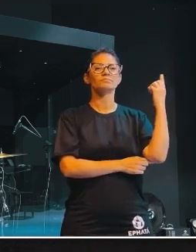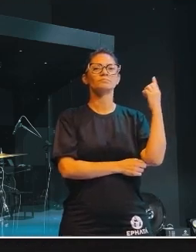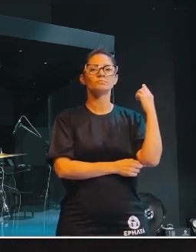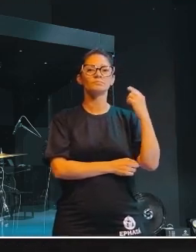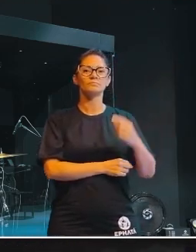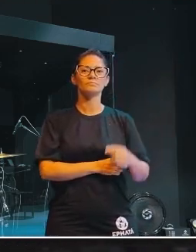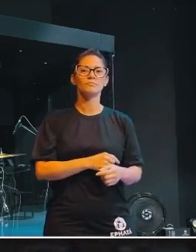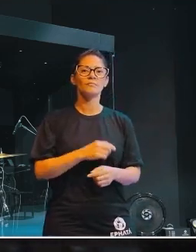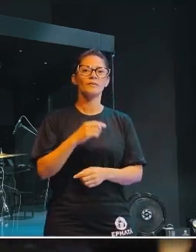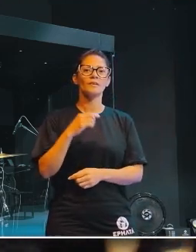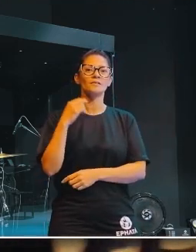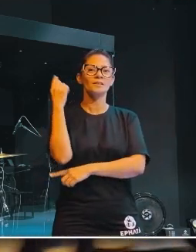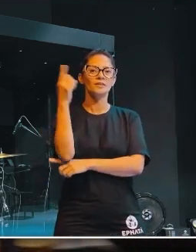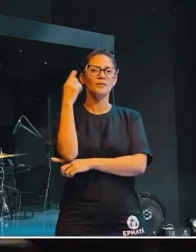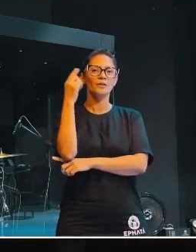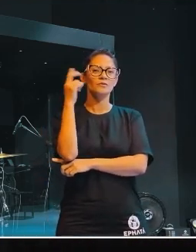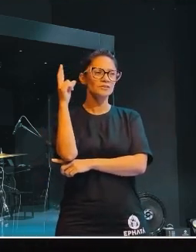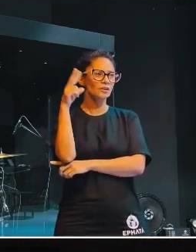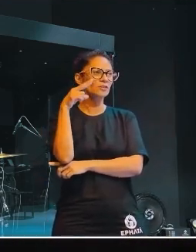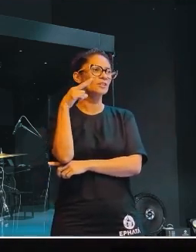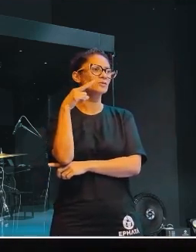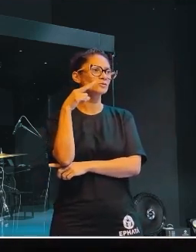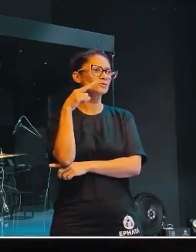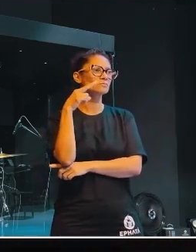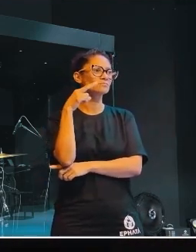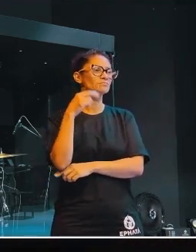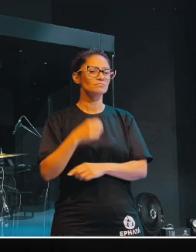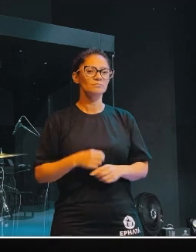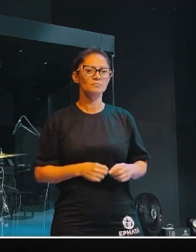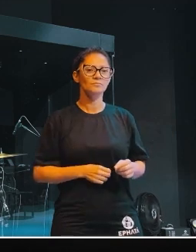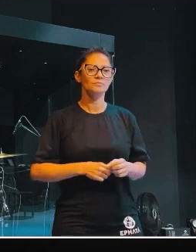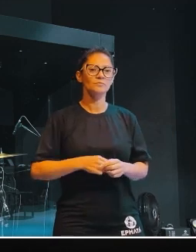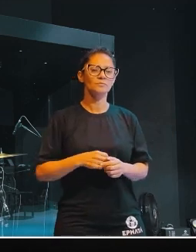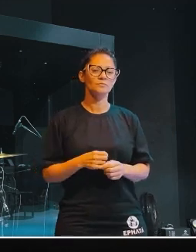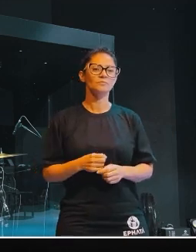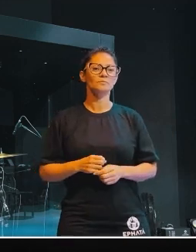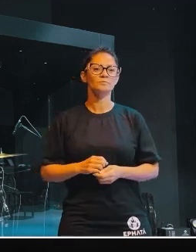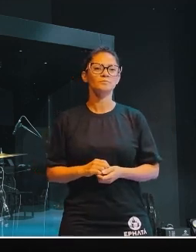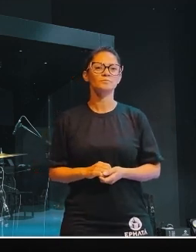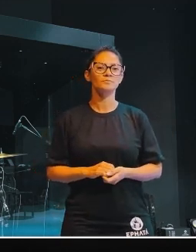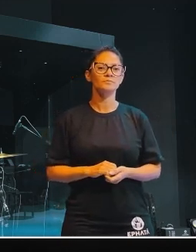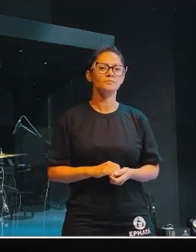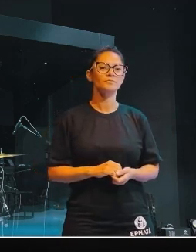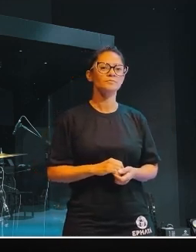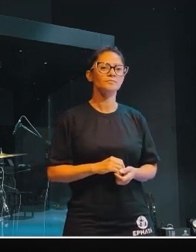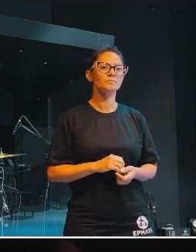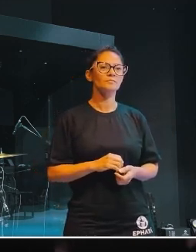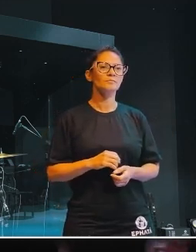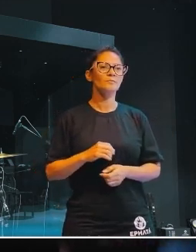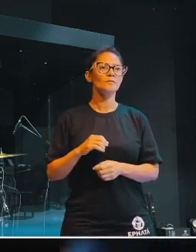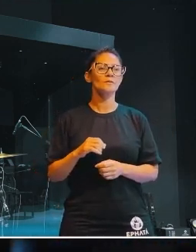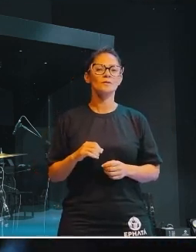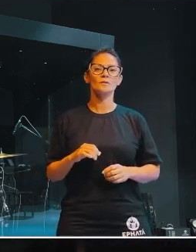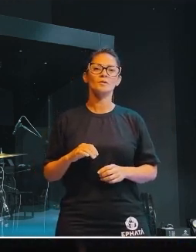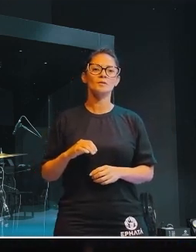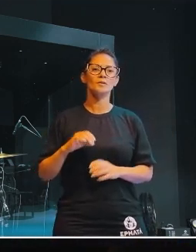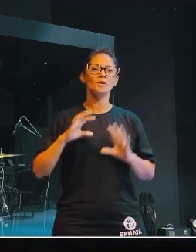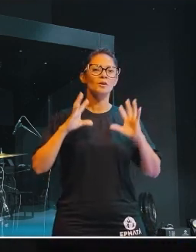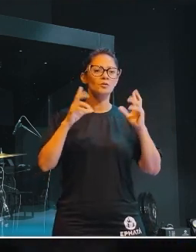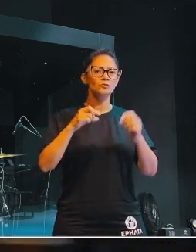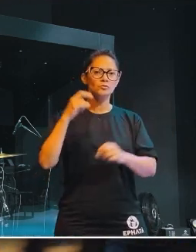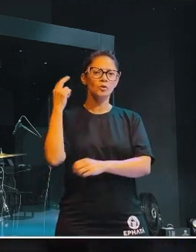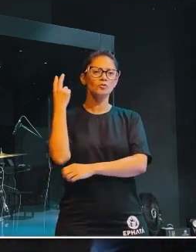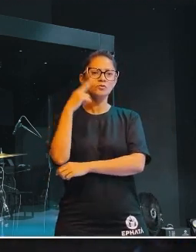Davi está olhando, sabe para onde? Para o dedo. Mentira, pastor. Todo mundo olhando e chamando de